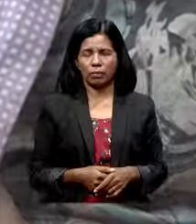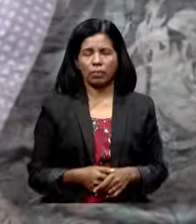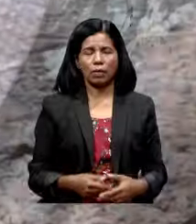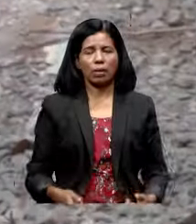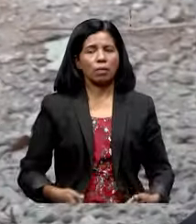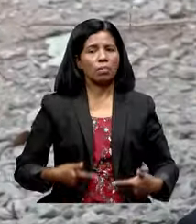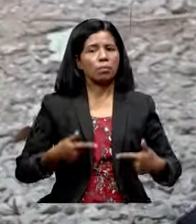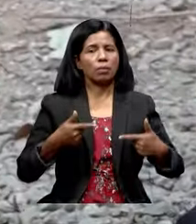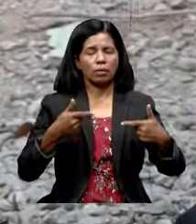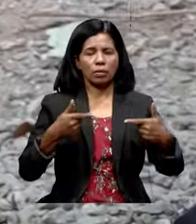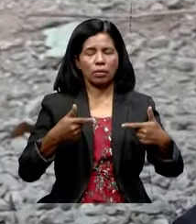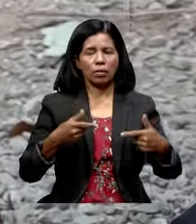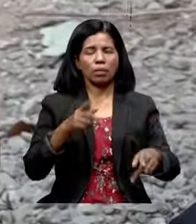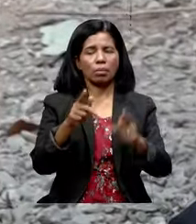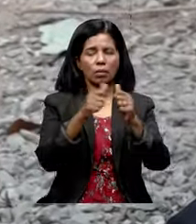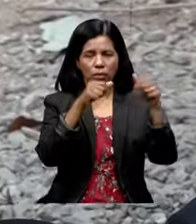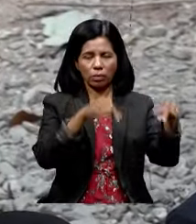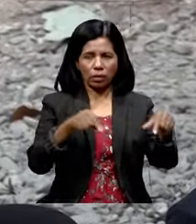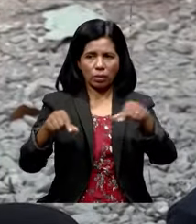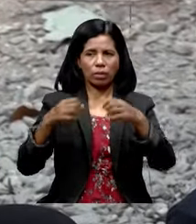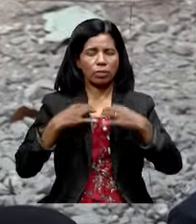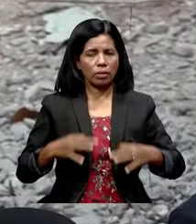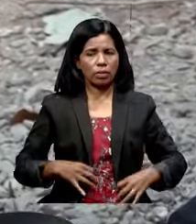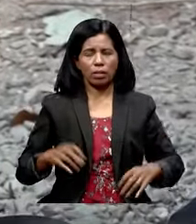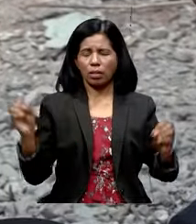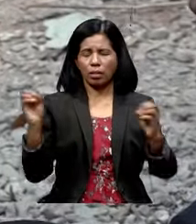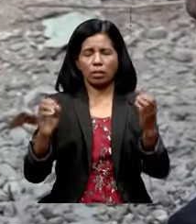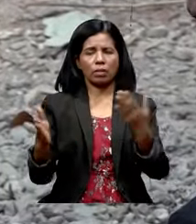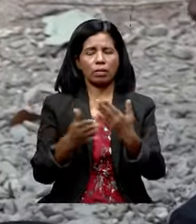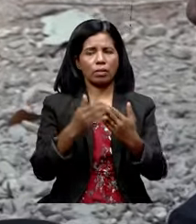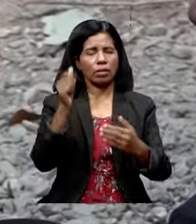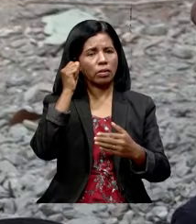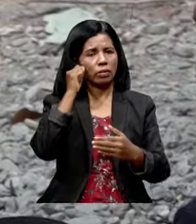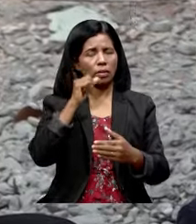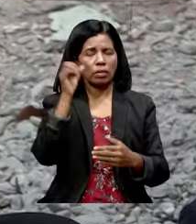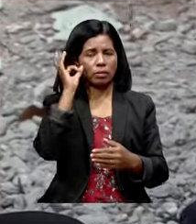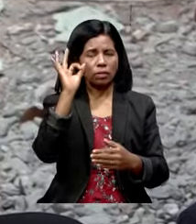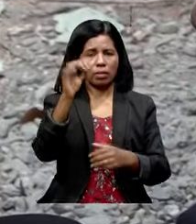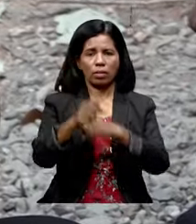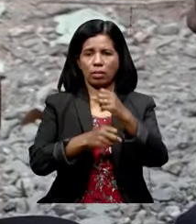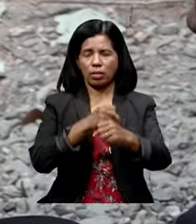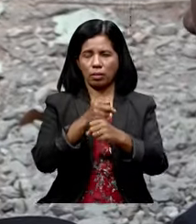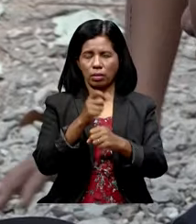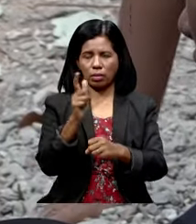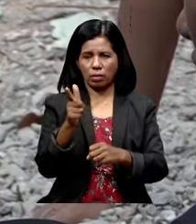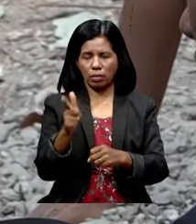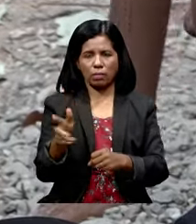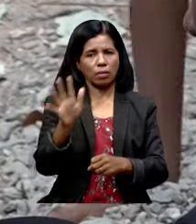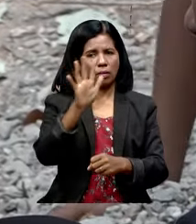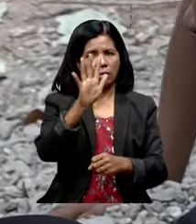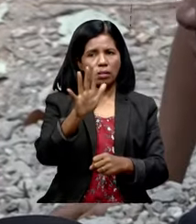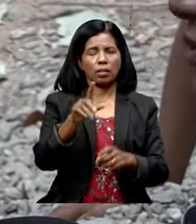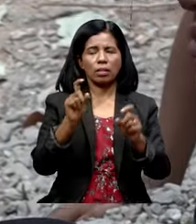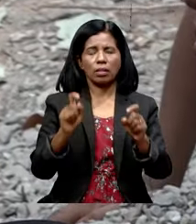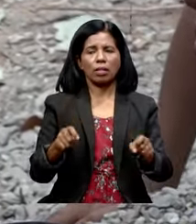Sua condição deficiente físico, la fácil ba inanfalu Paulina, rotina ruanulu resen lima, tem que